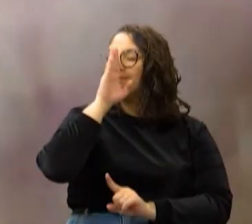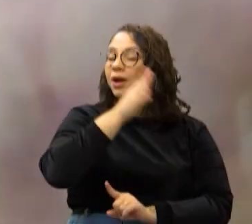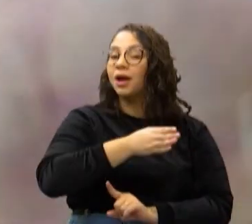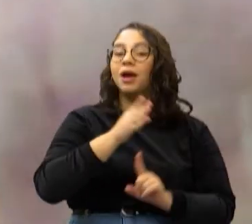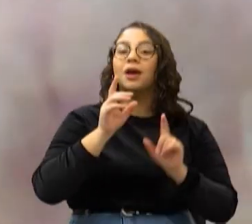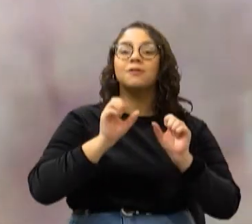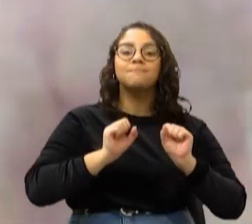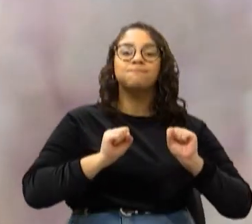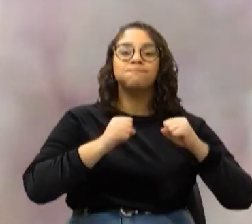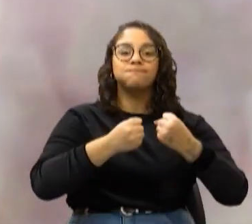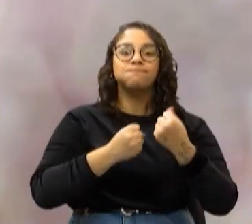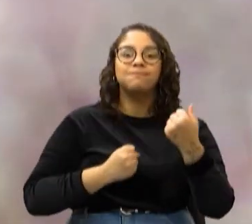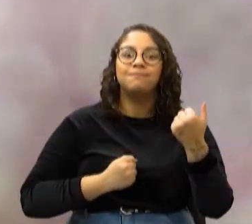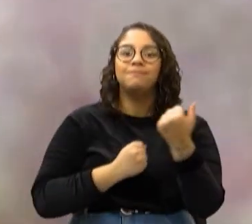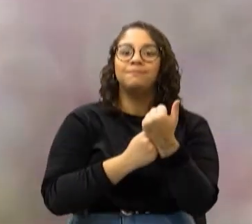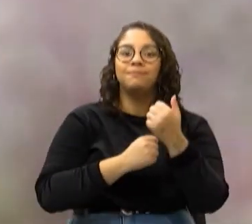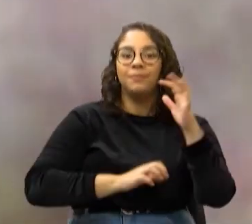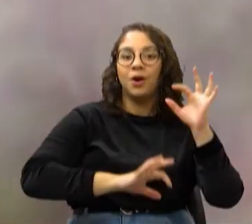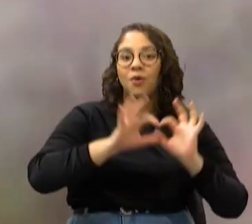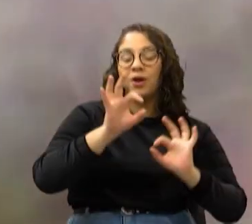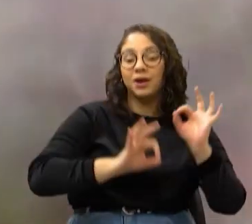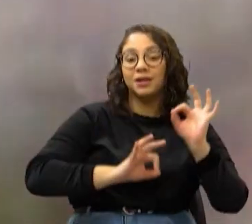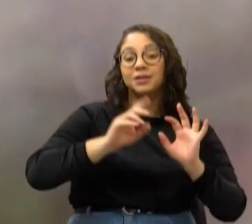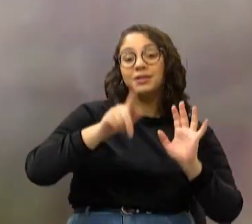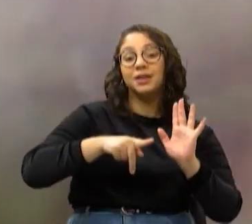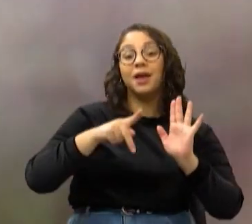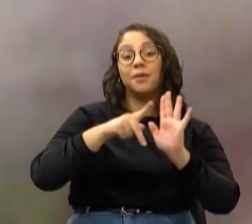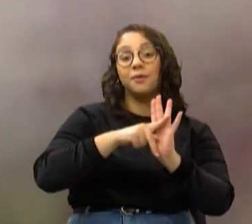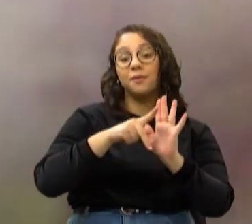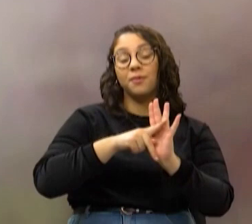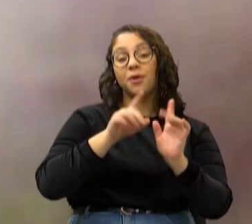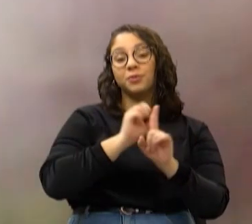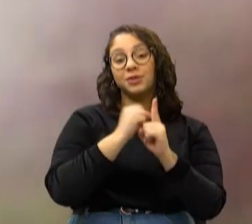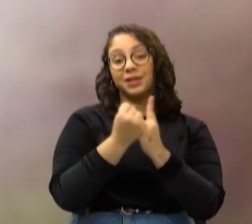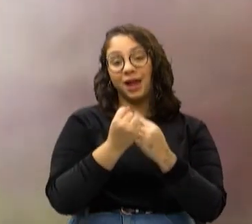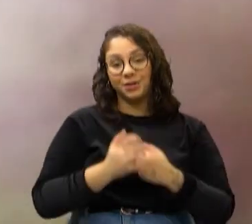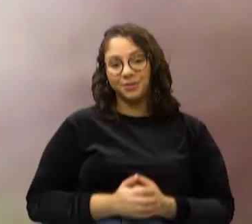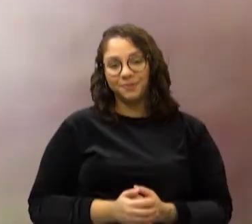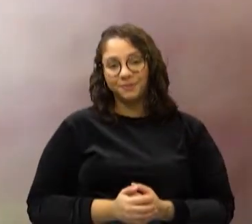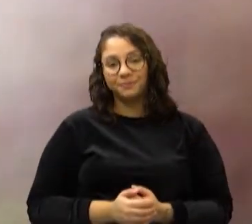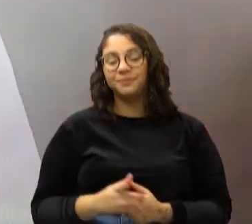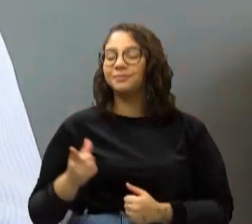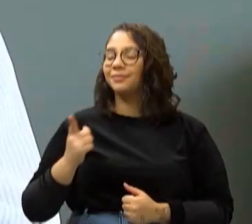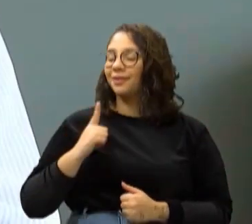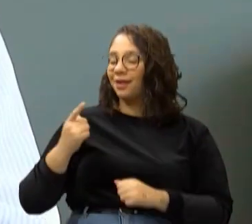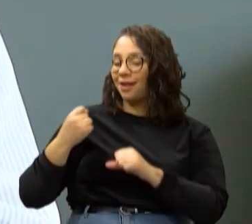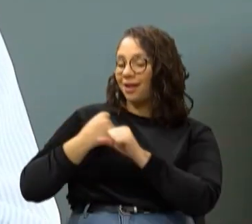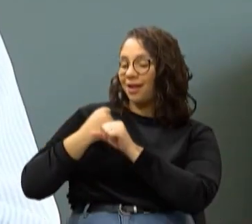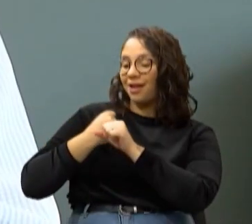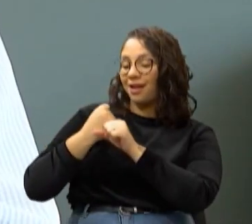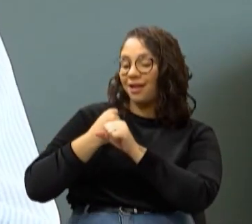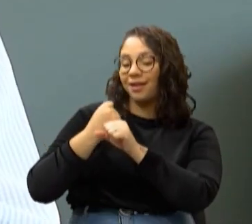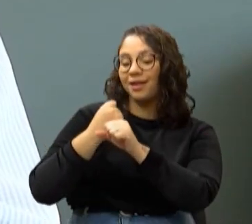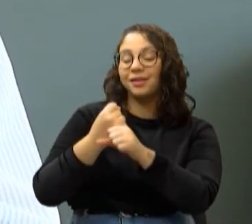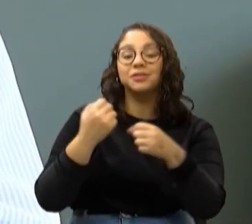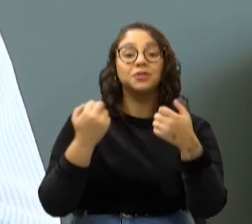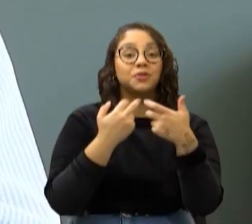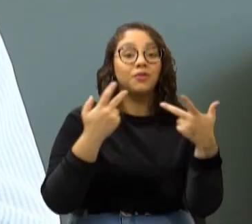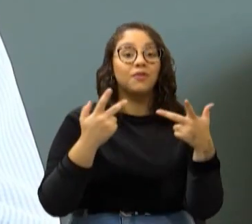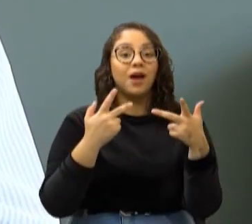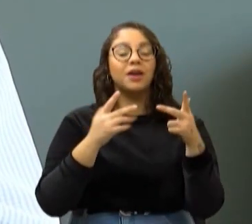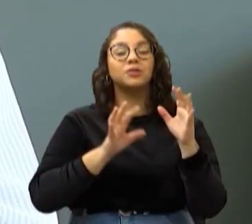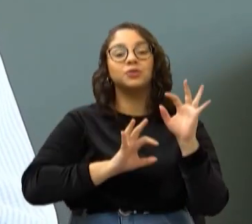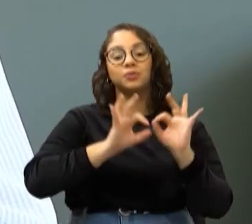teve como principal finalidade fortalecer organizações da sociedade civil. Nós temos, ao longo dos